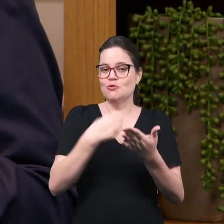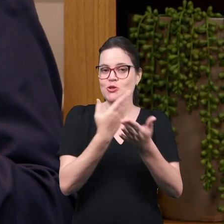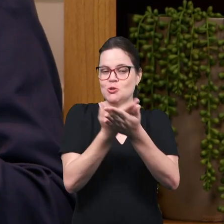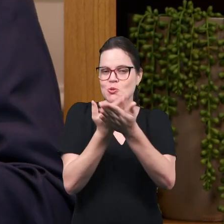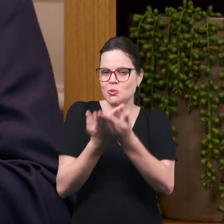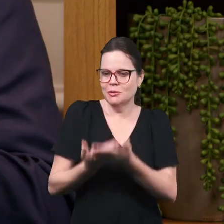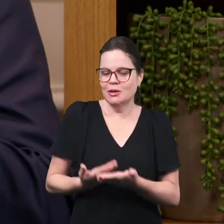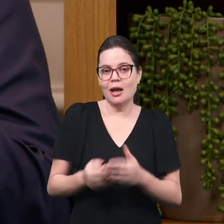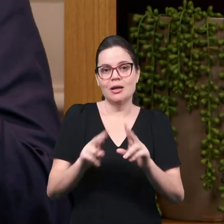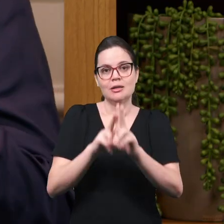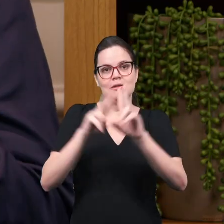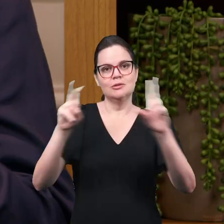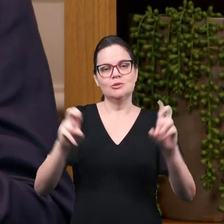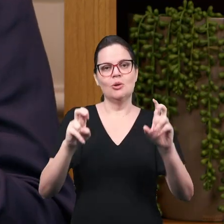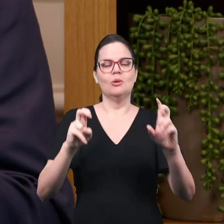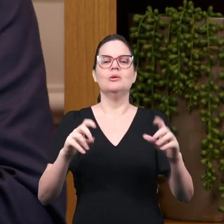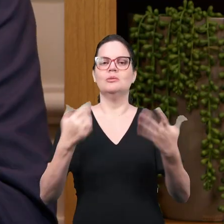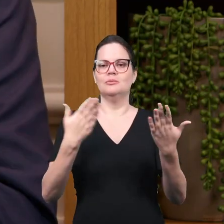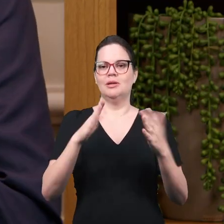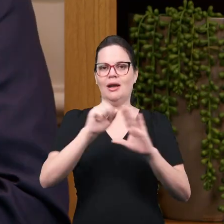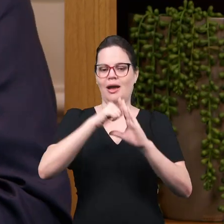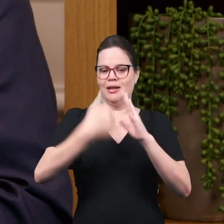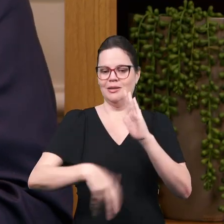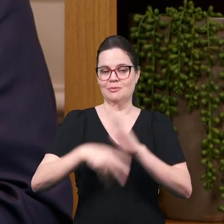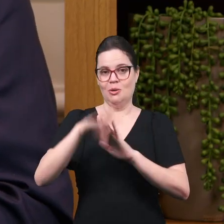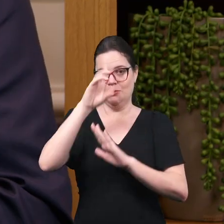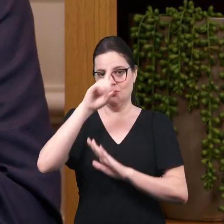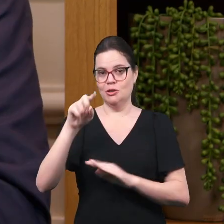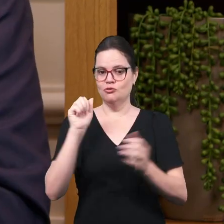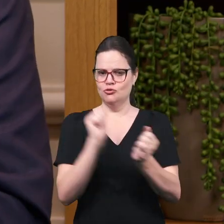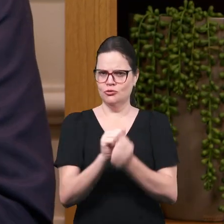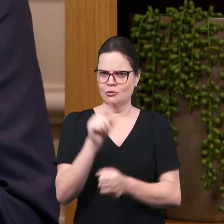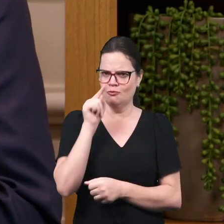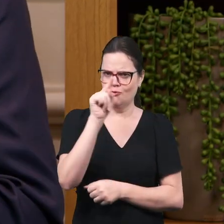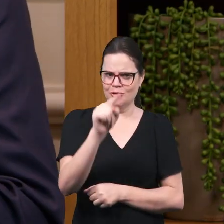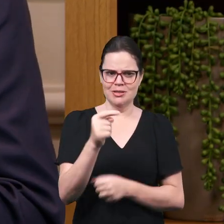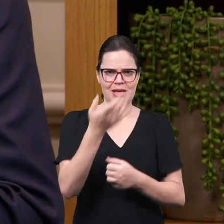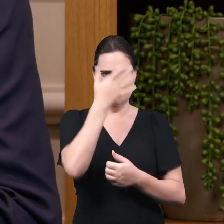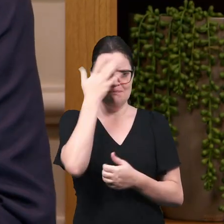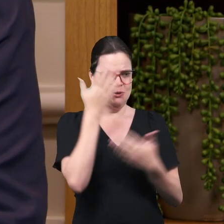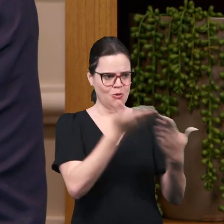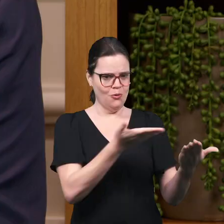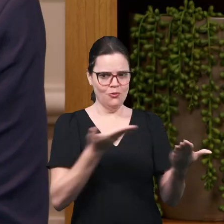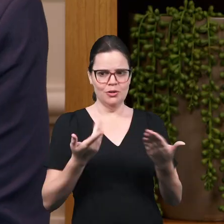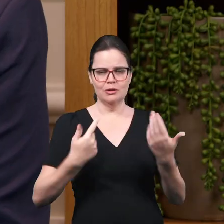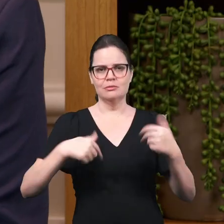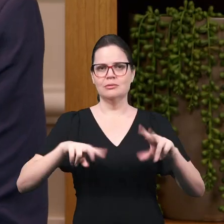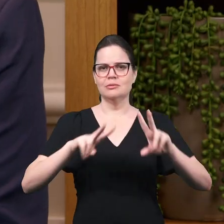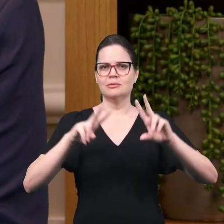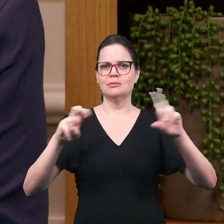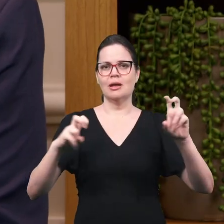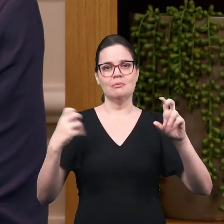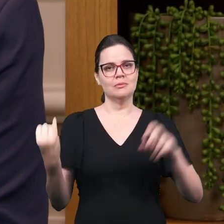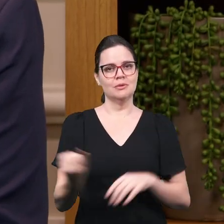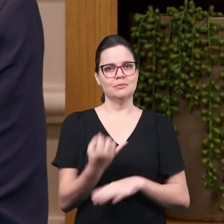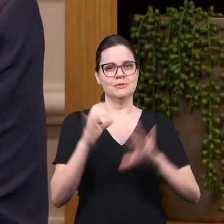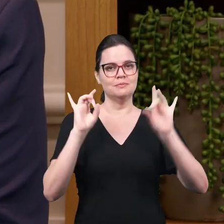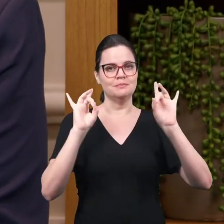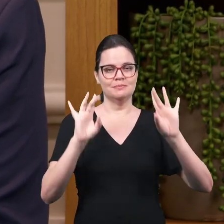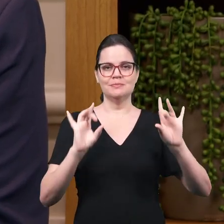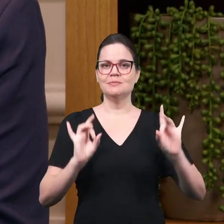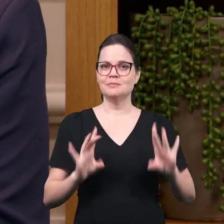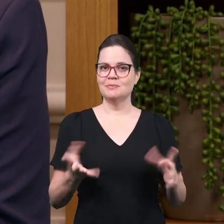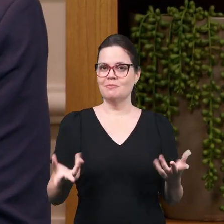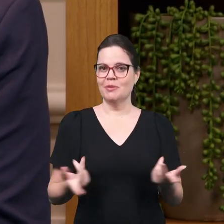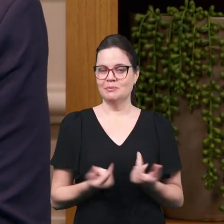aqui estar estudando juntamente com você, com os nossos convidados, acerca desse tema tão especial, tão